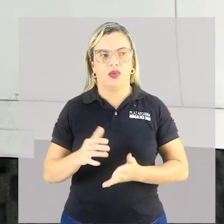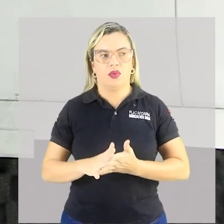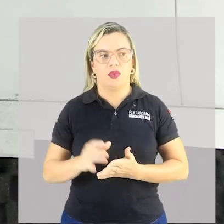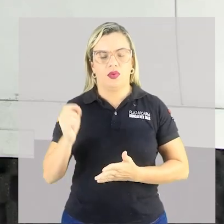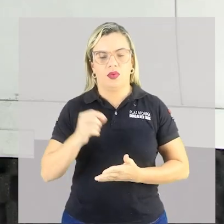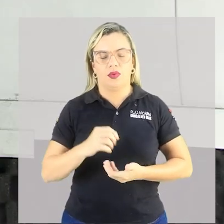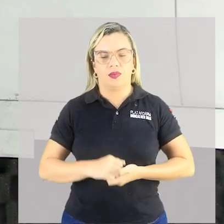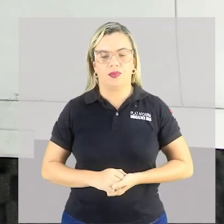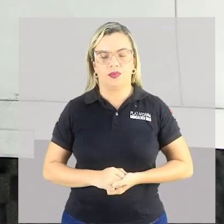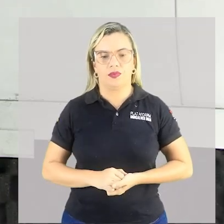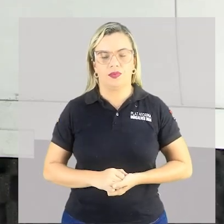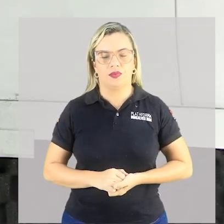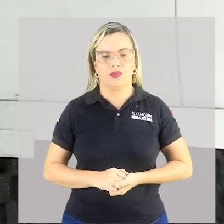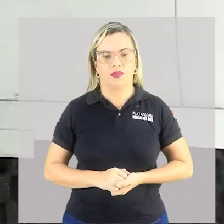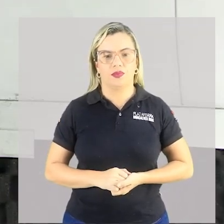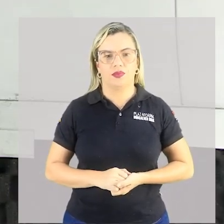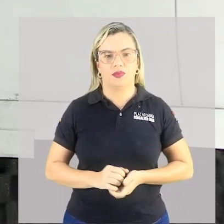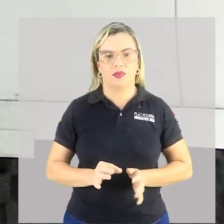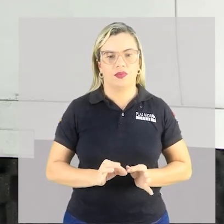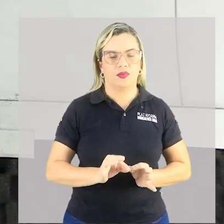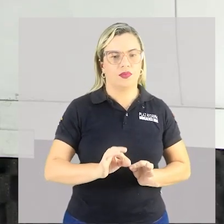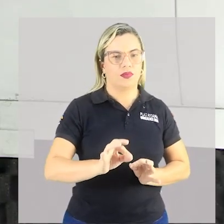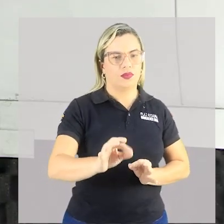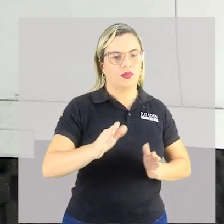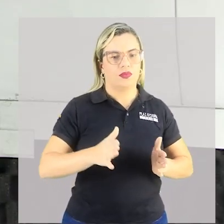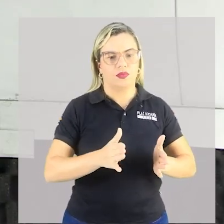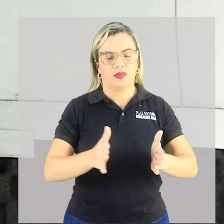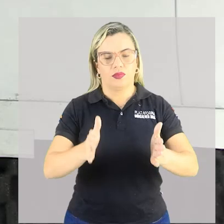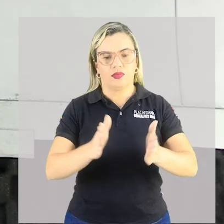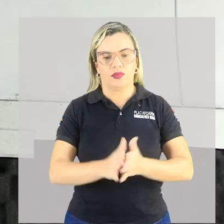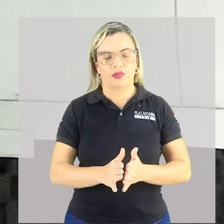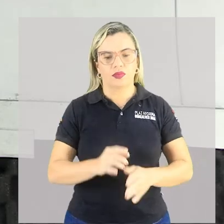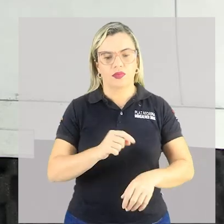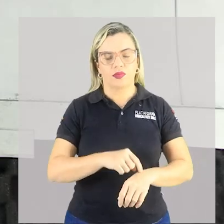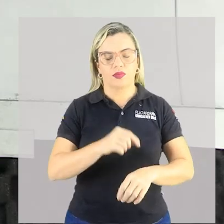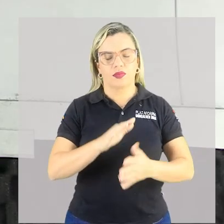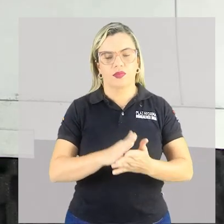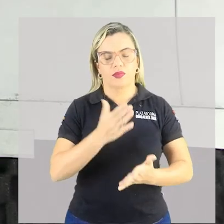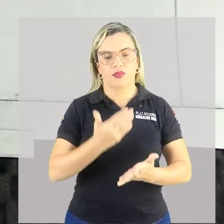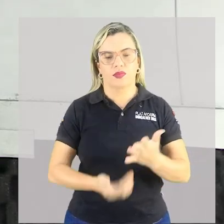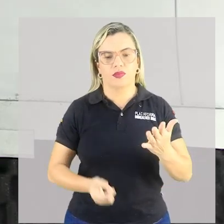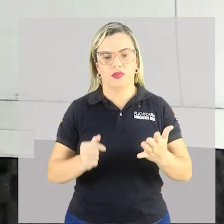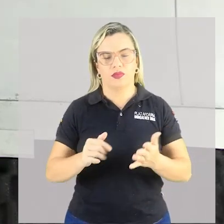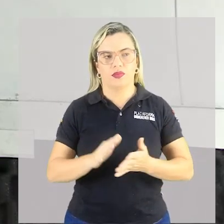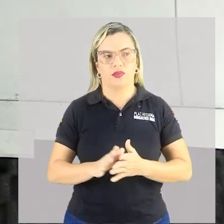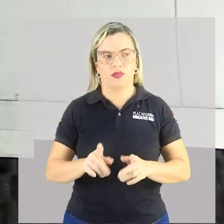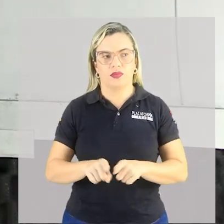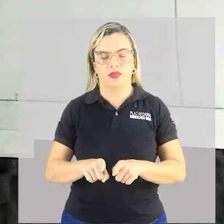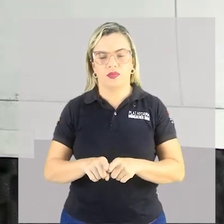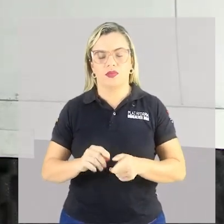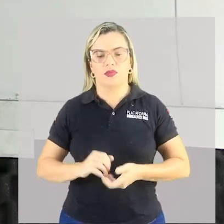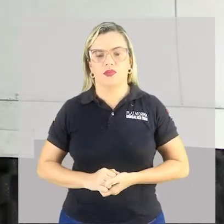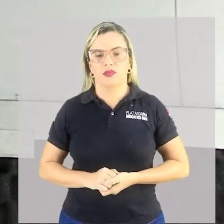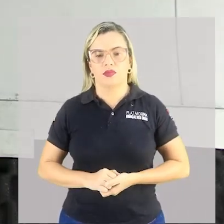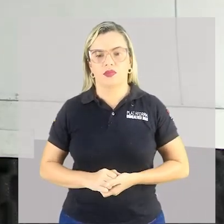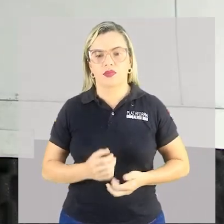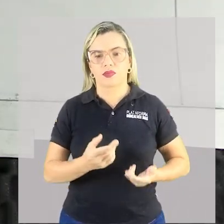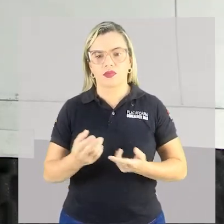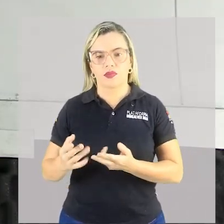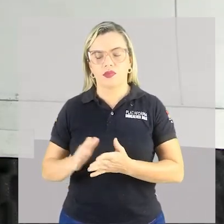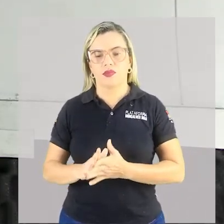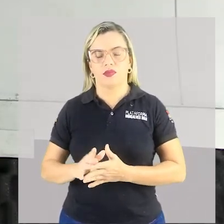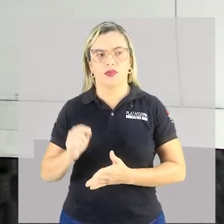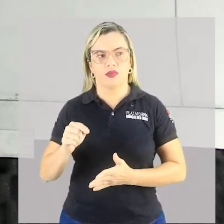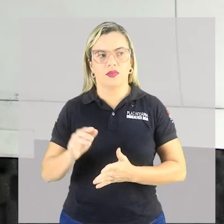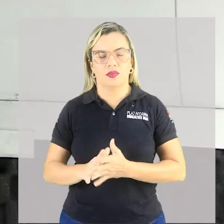1, tempo gasto por ele. Distância do motorista 2, o tempo gasto o quê? por ele, tá ok? Agora, olha só.